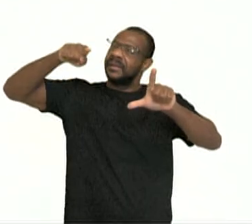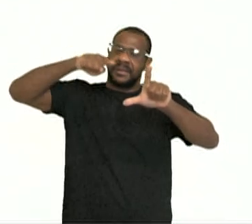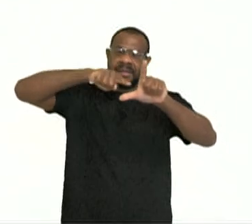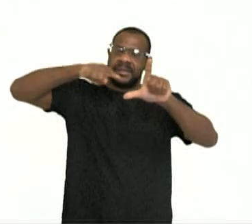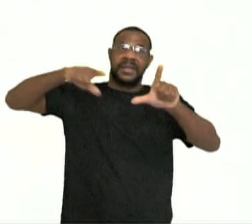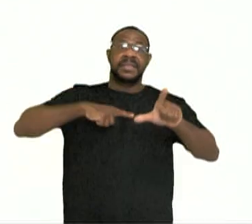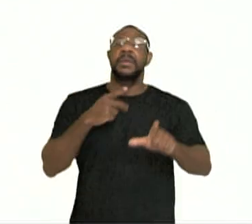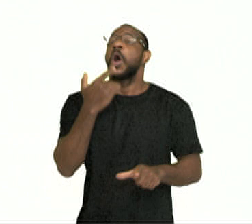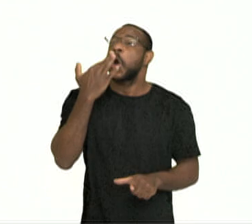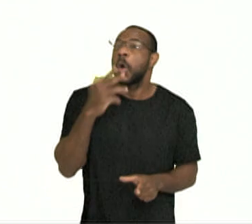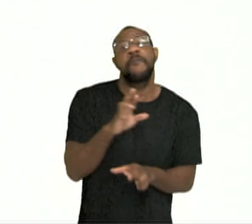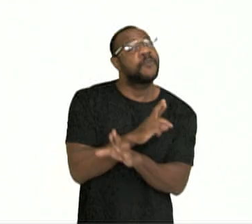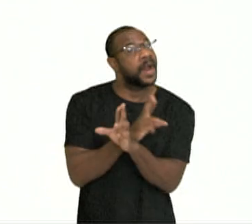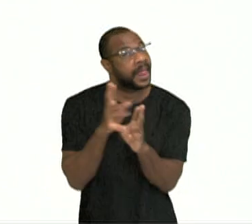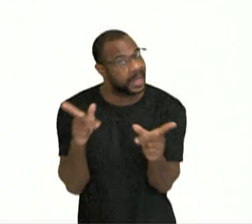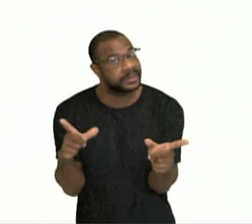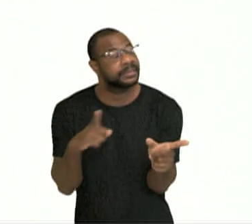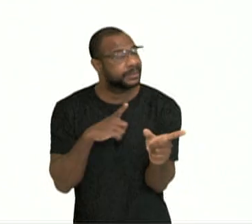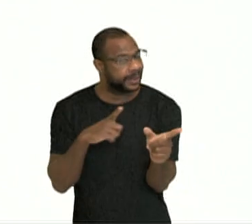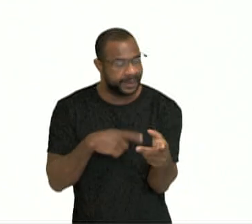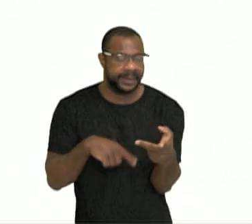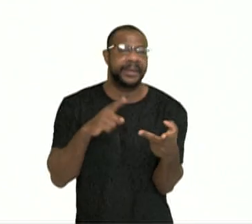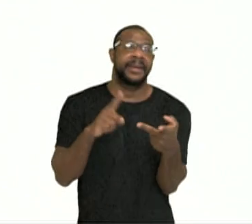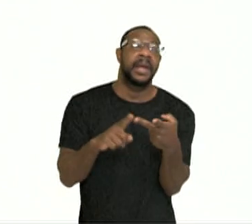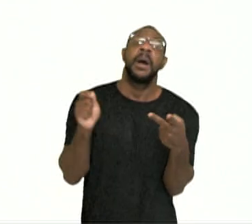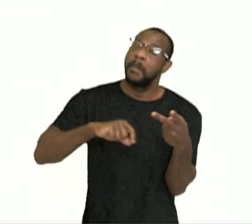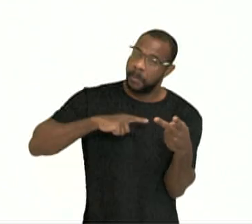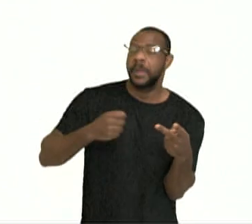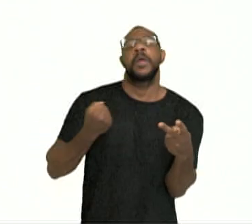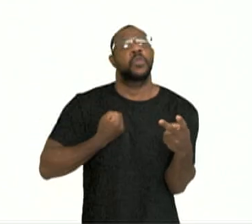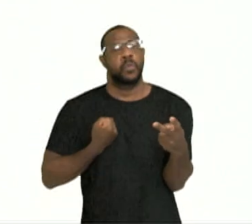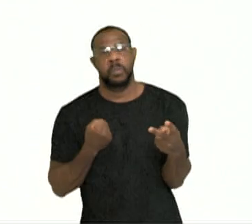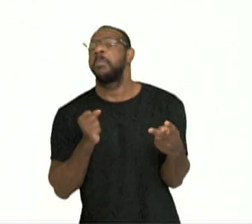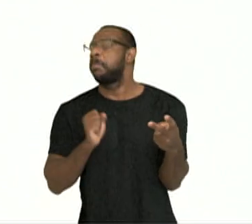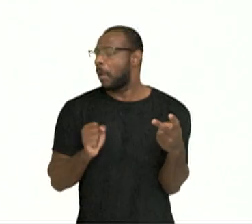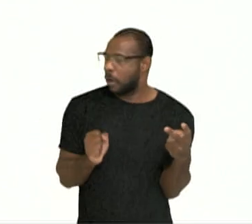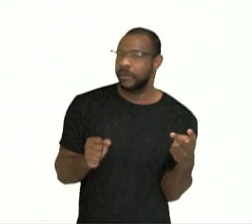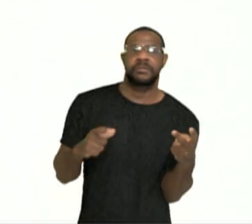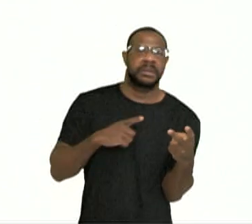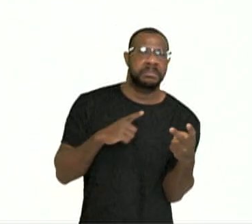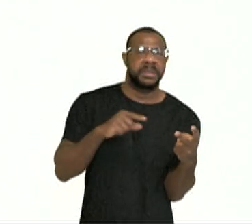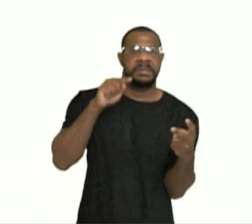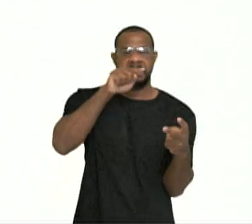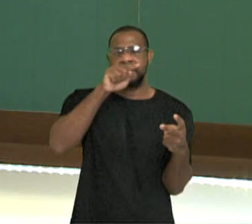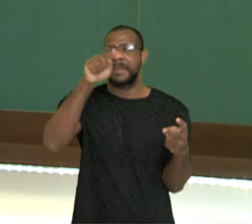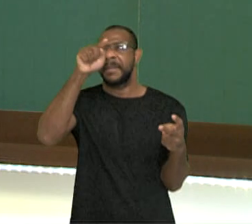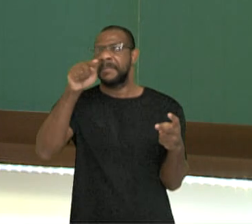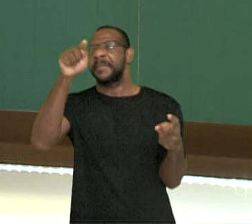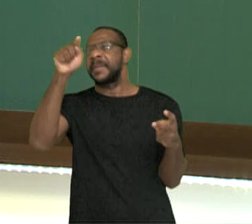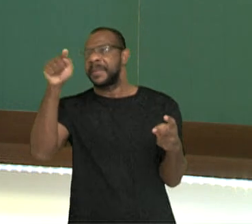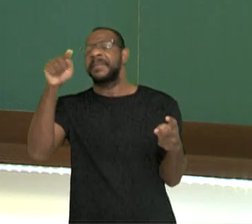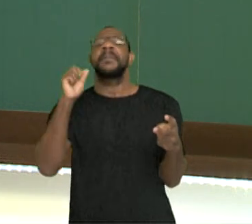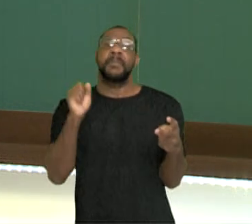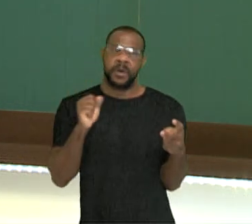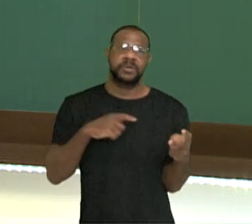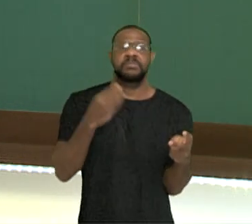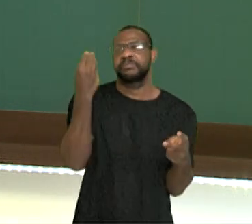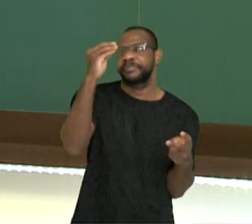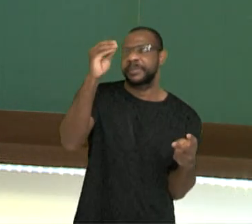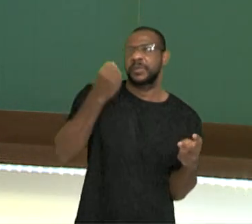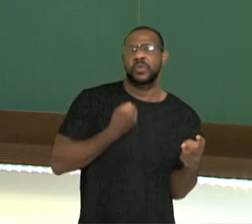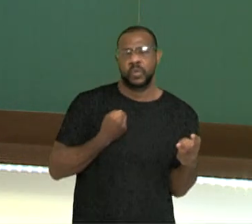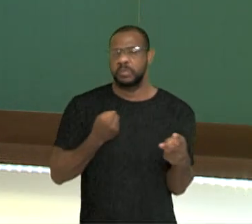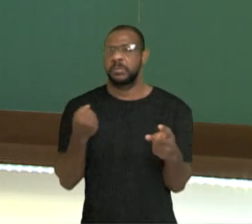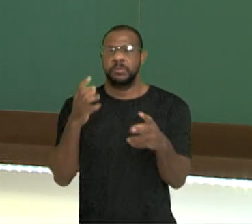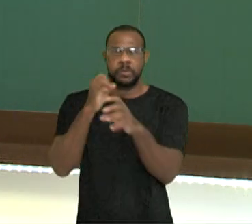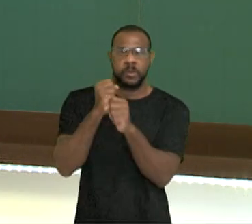cores diferentes, geralmente pode ter uma numeração também, alguma coisa aqui nesses pontinhos, né? Então, aqui é